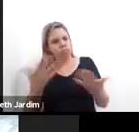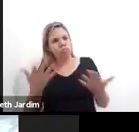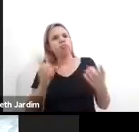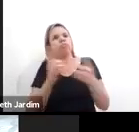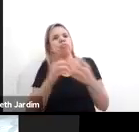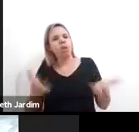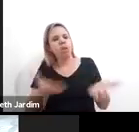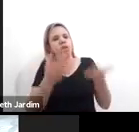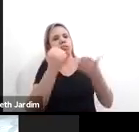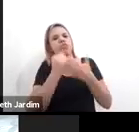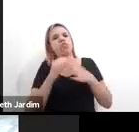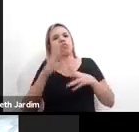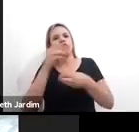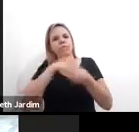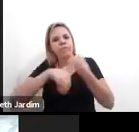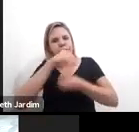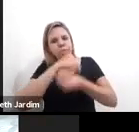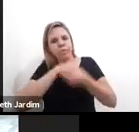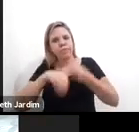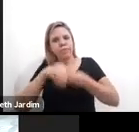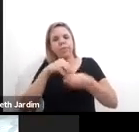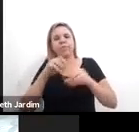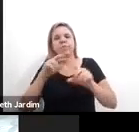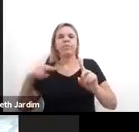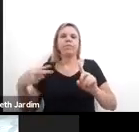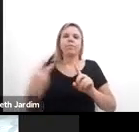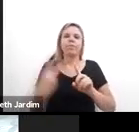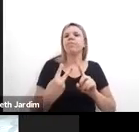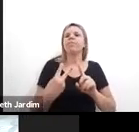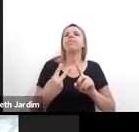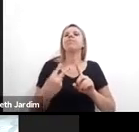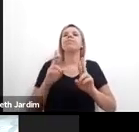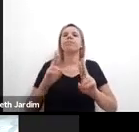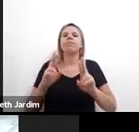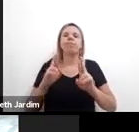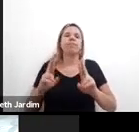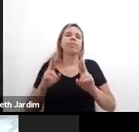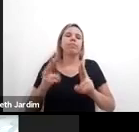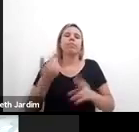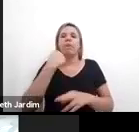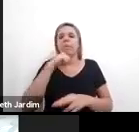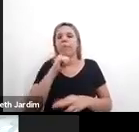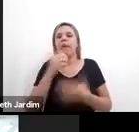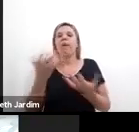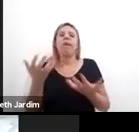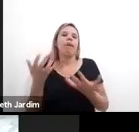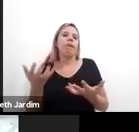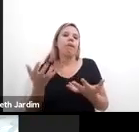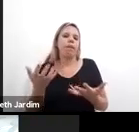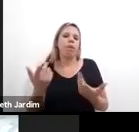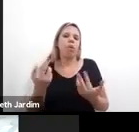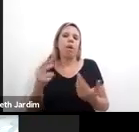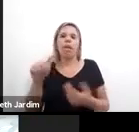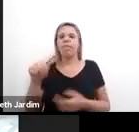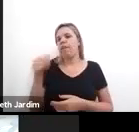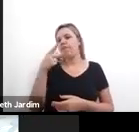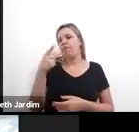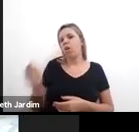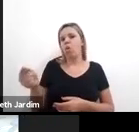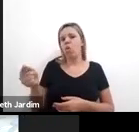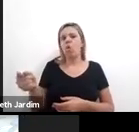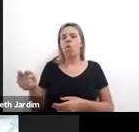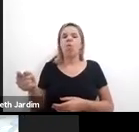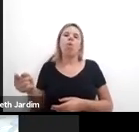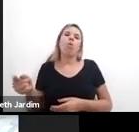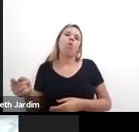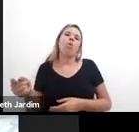tudo isso vai se misturando com as expectativas, né? O que essa mãe espera, como a Ana falou, como a Paula falou, e